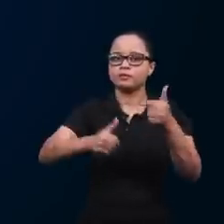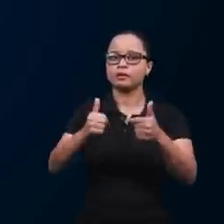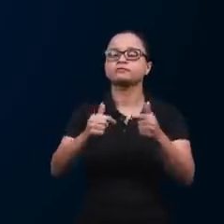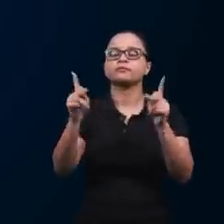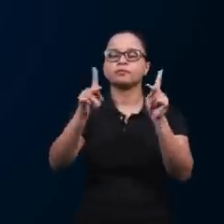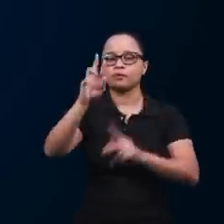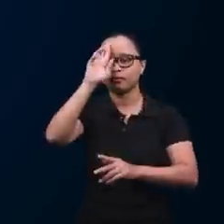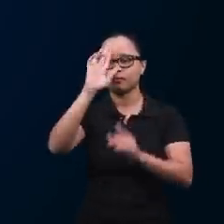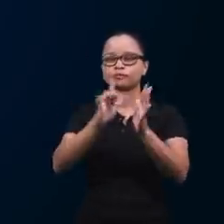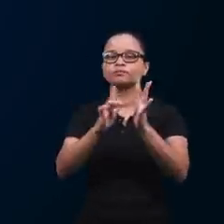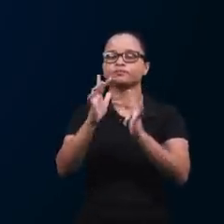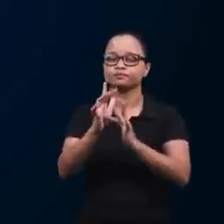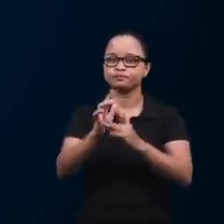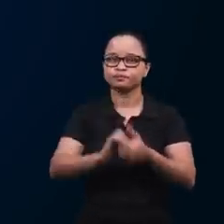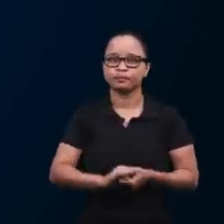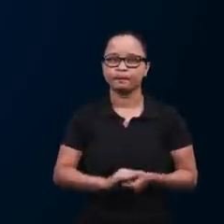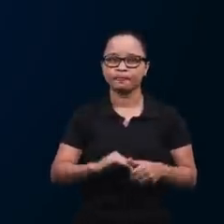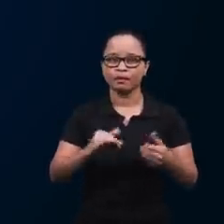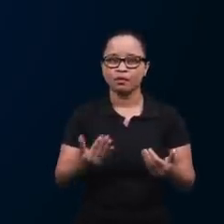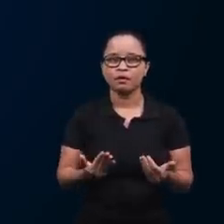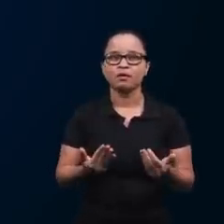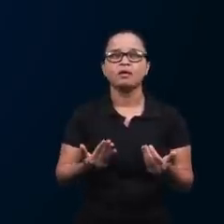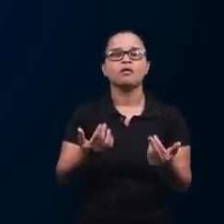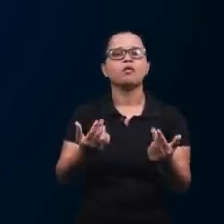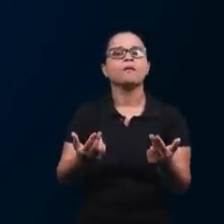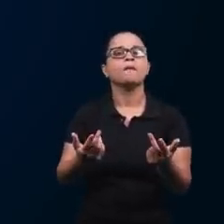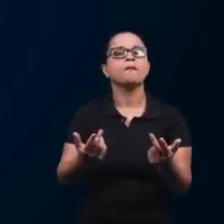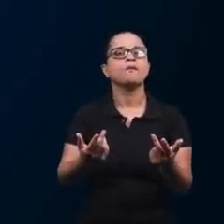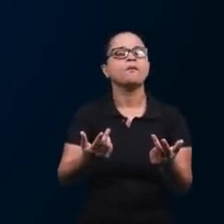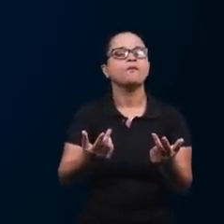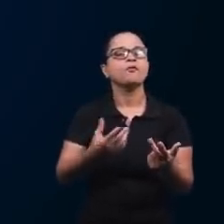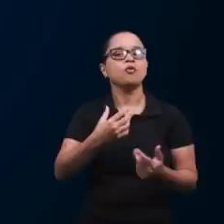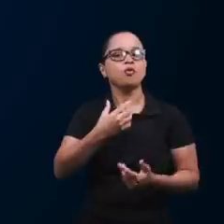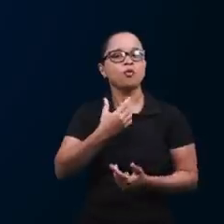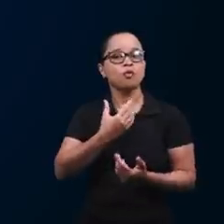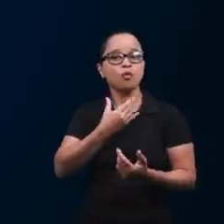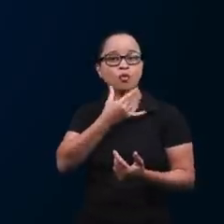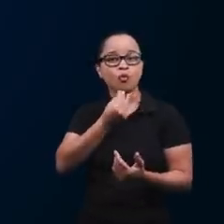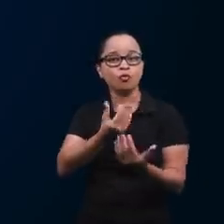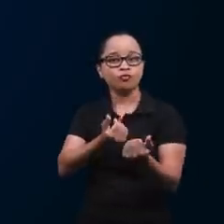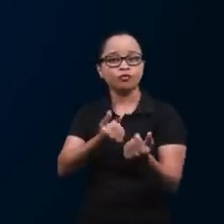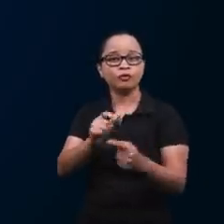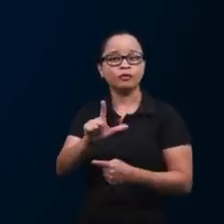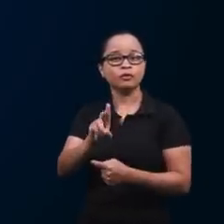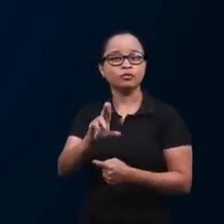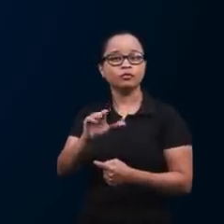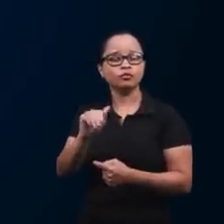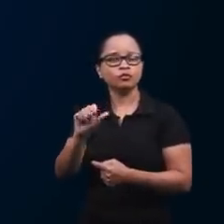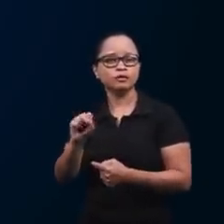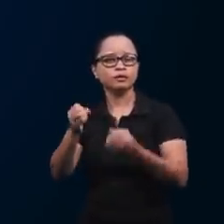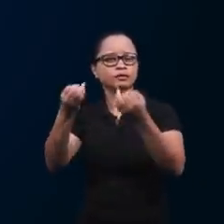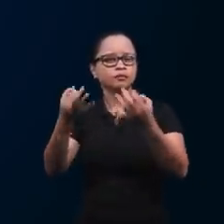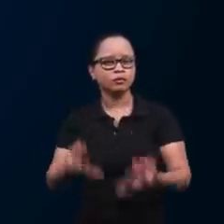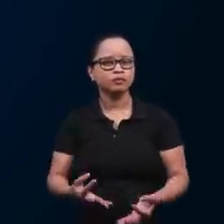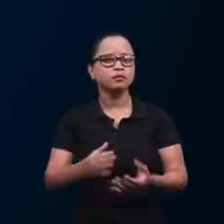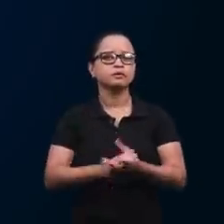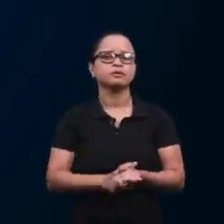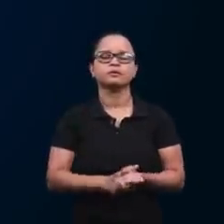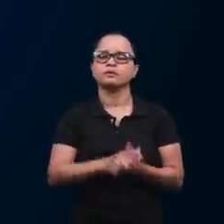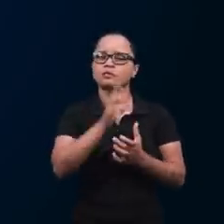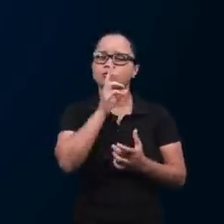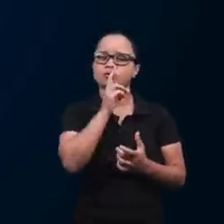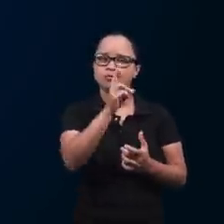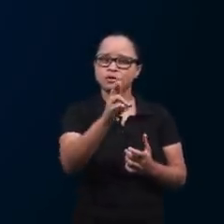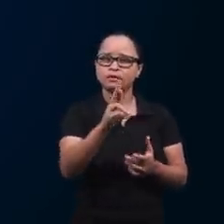Jesus conforme o jovem Lucas aqui de Aracaju igreja de João Alves mencionou em sua